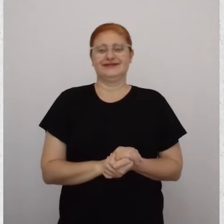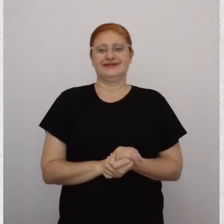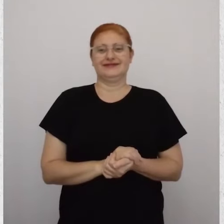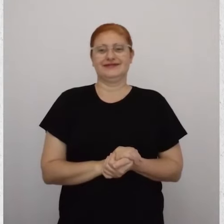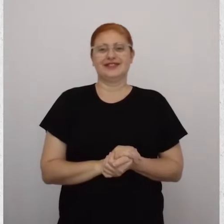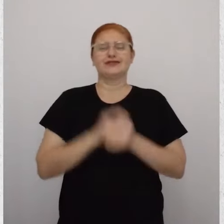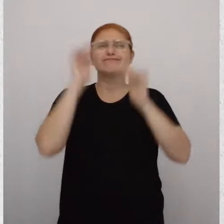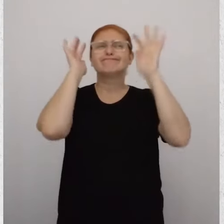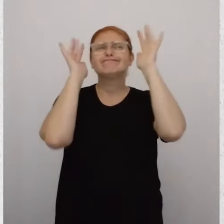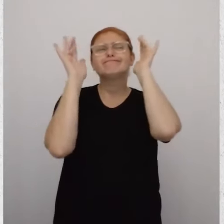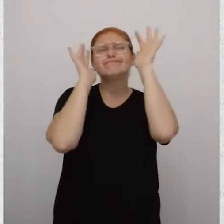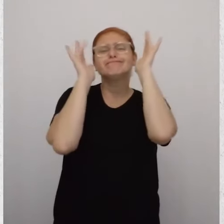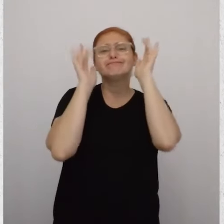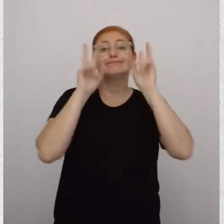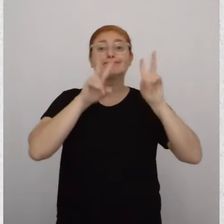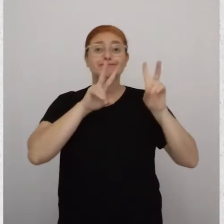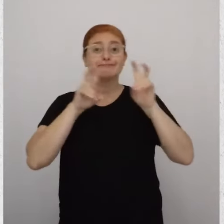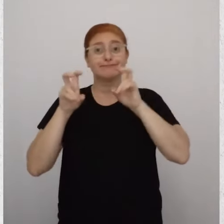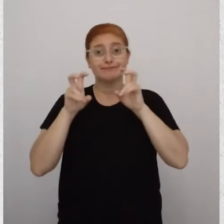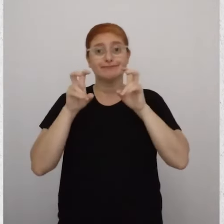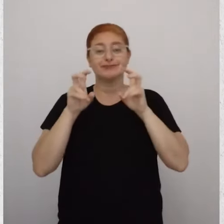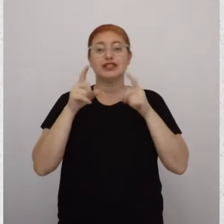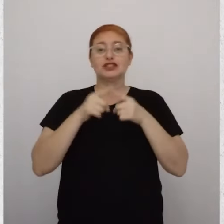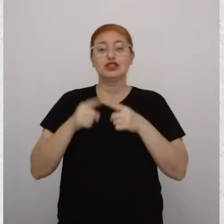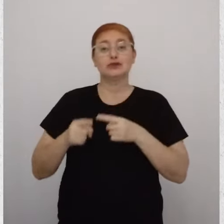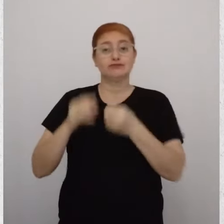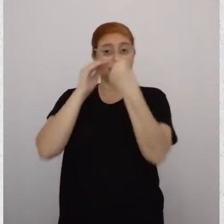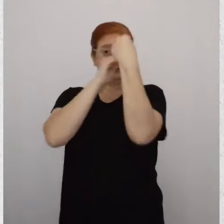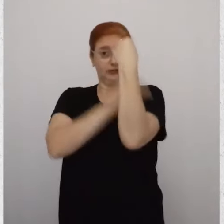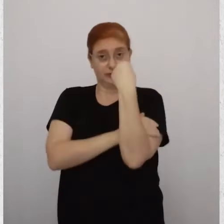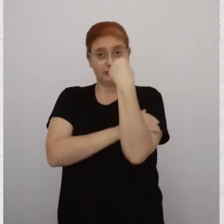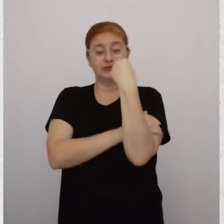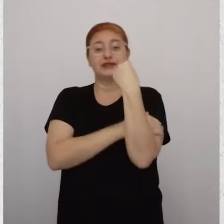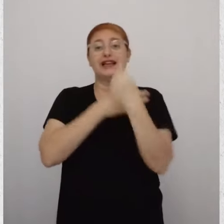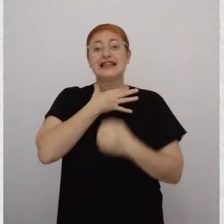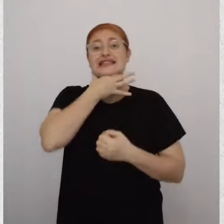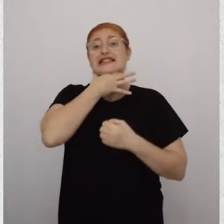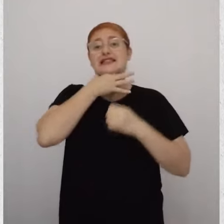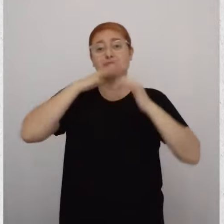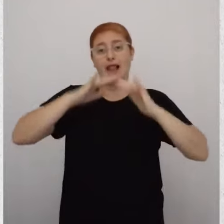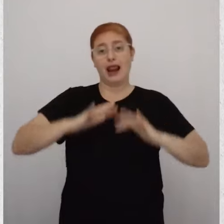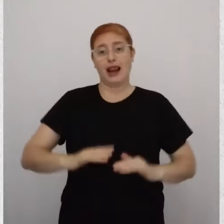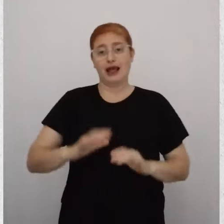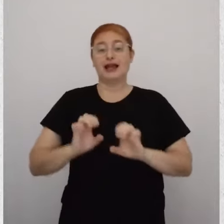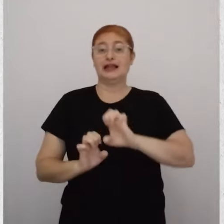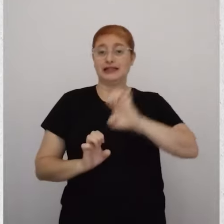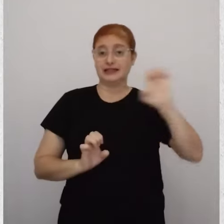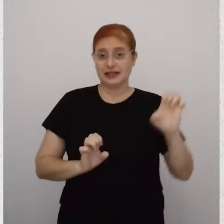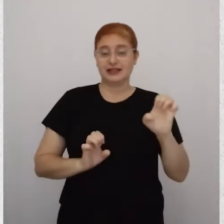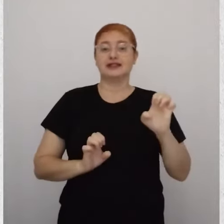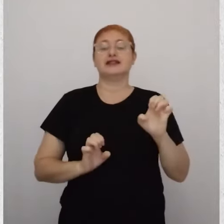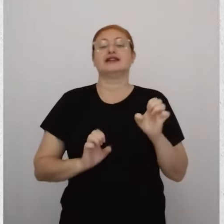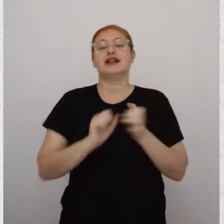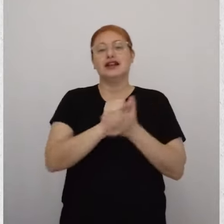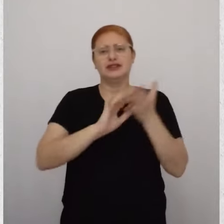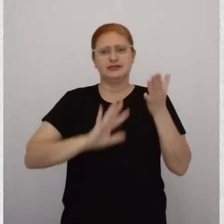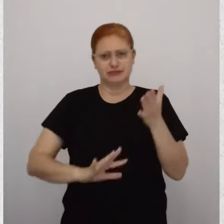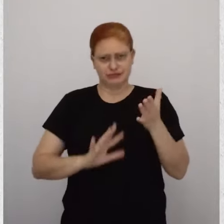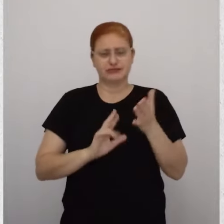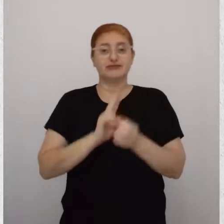Vamos refletindo sobre os feminismos e a crise da esquerda. Isso é uma atividade da Universidade